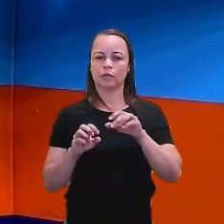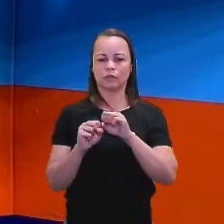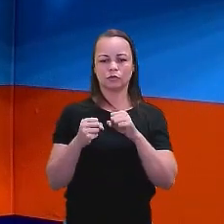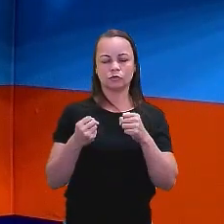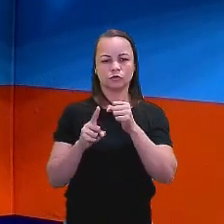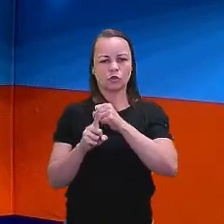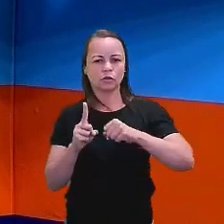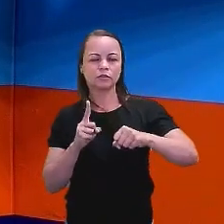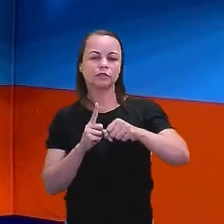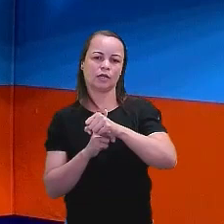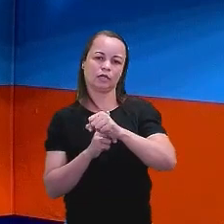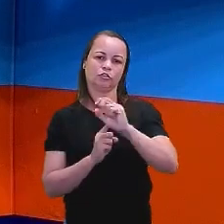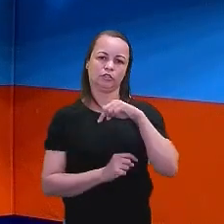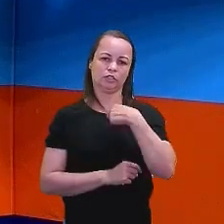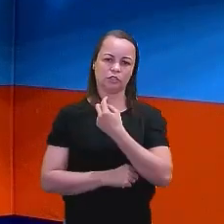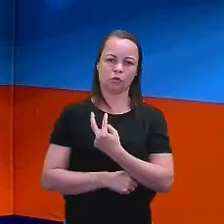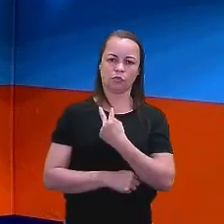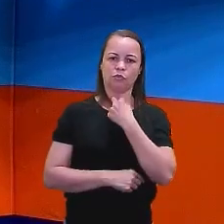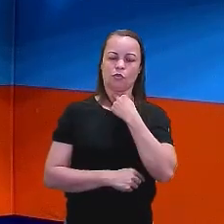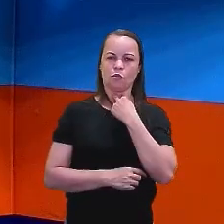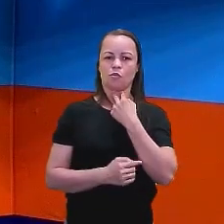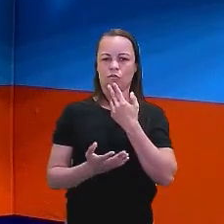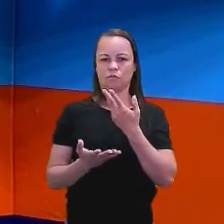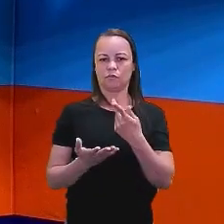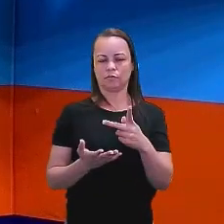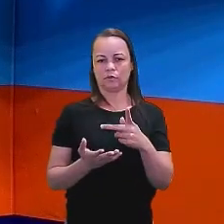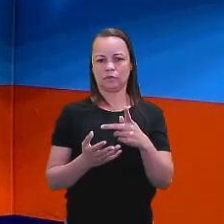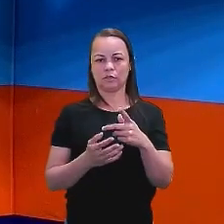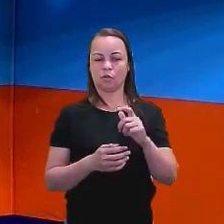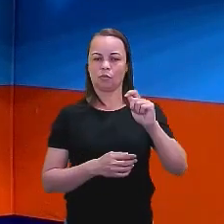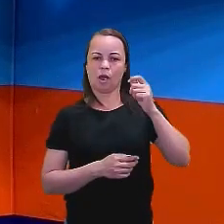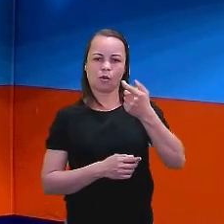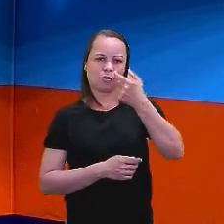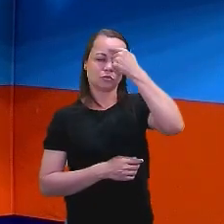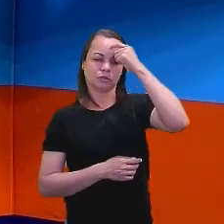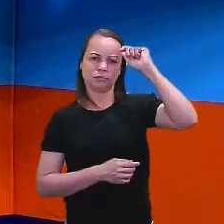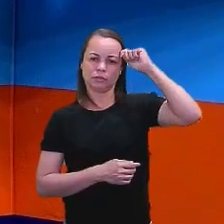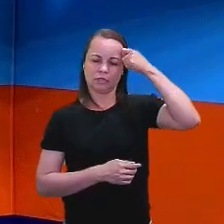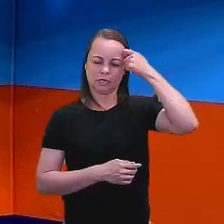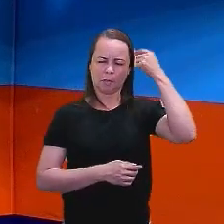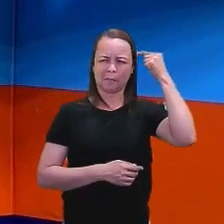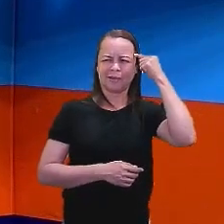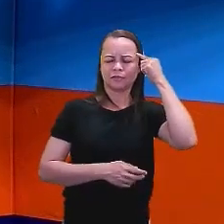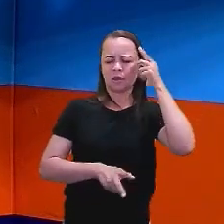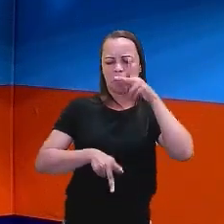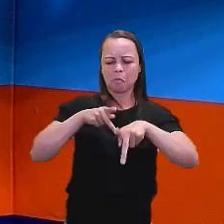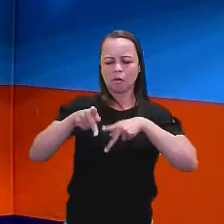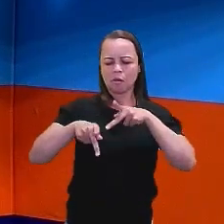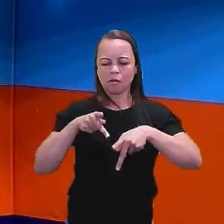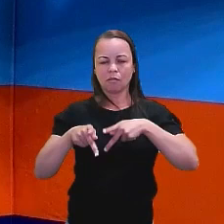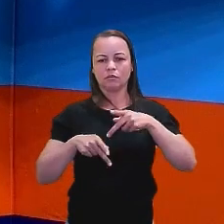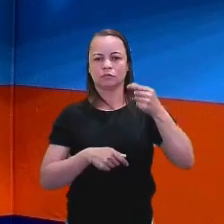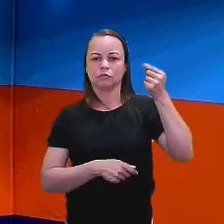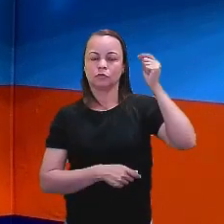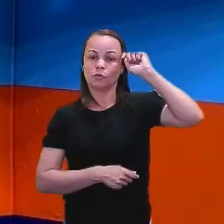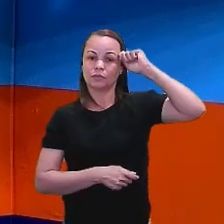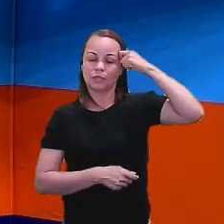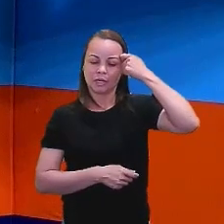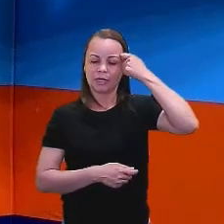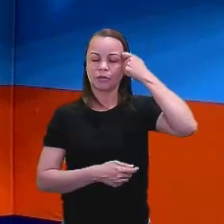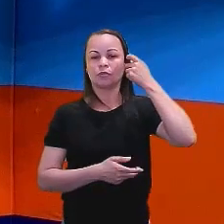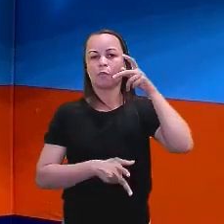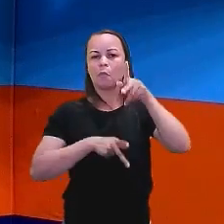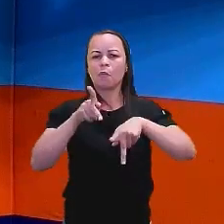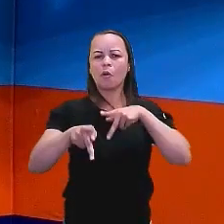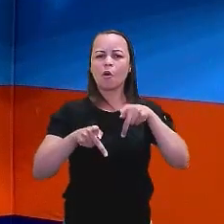nós ocupamos. A consciência negra vai nos levar a pensar o povo negro como um povo que